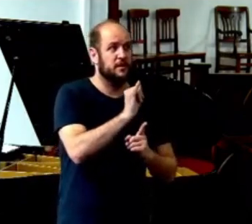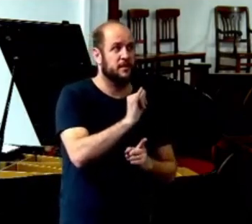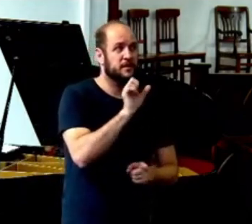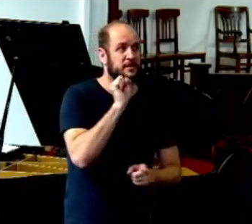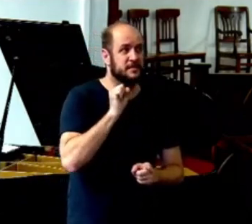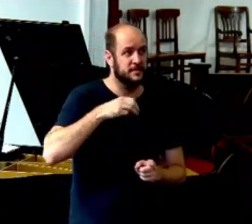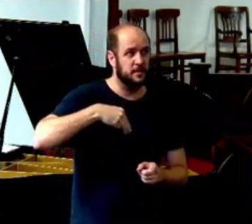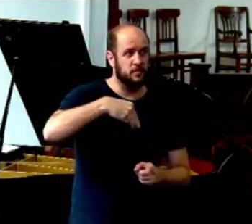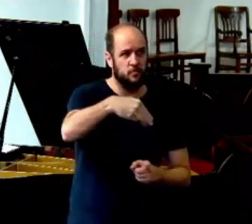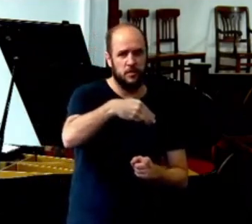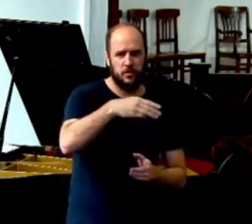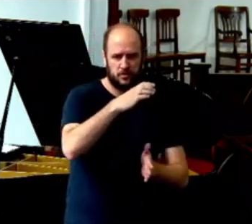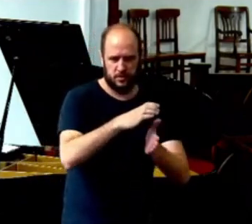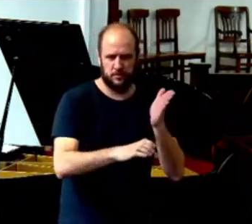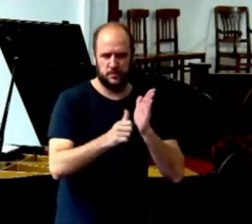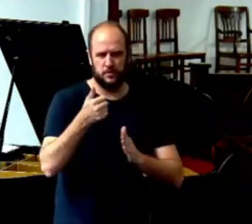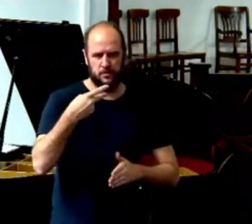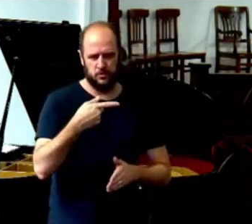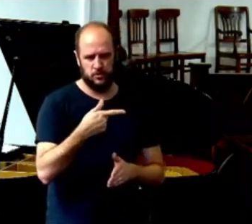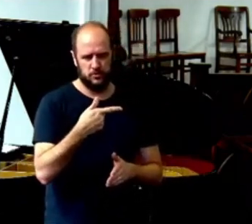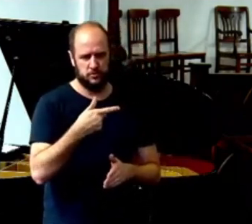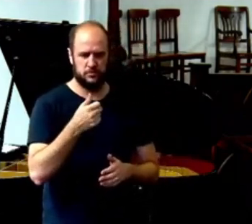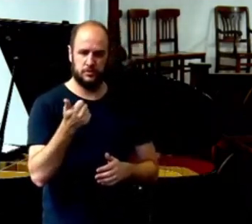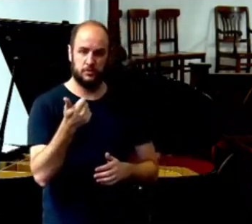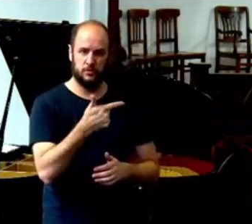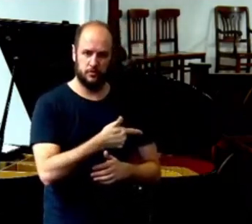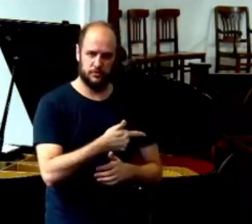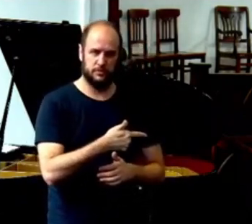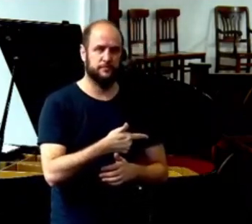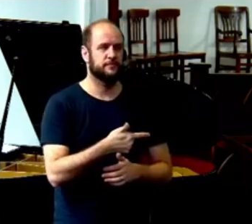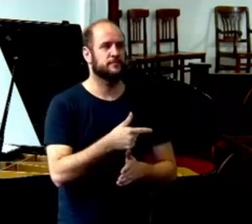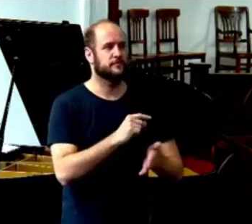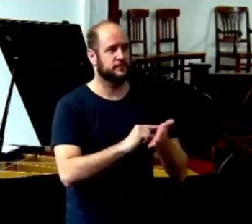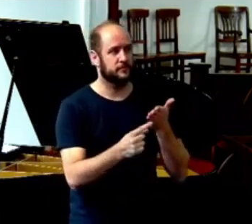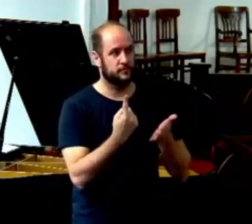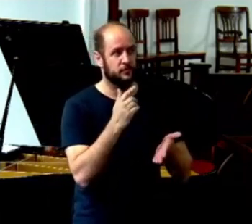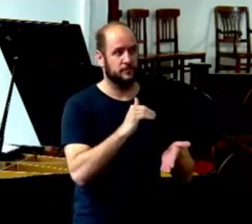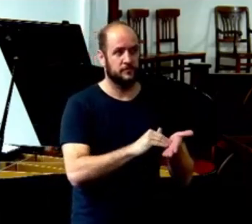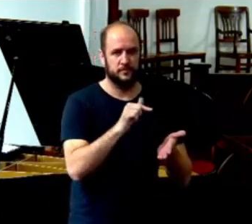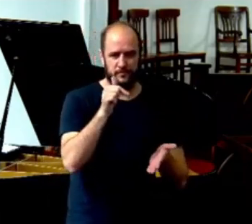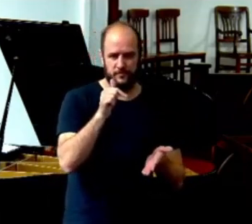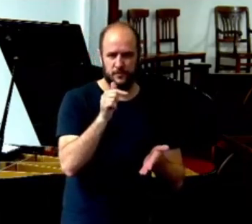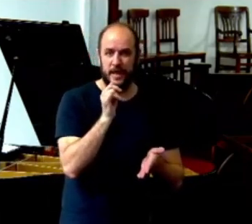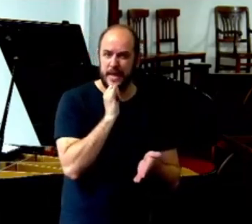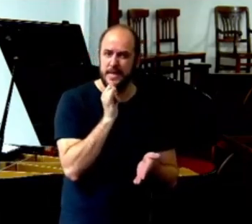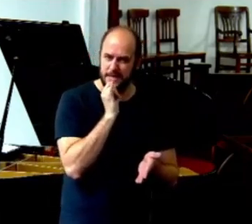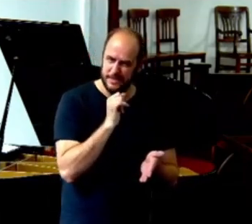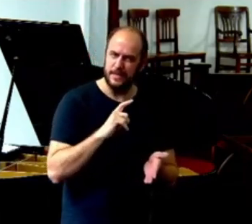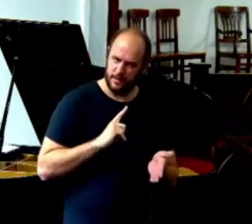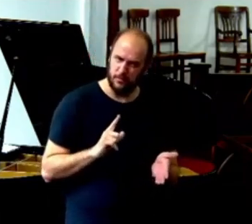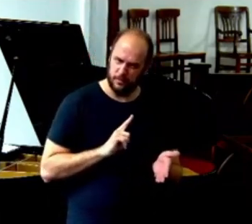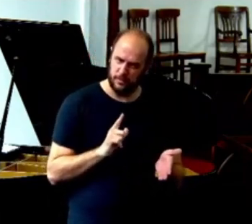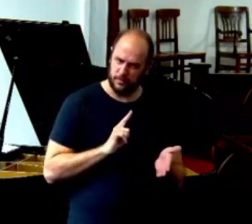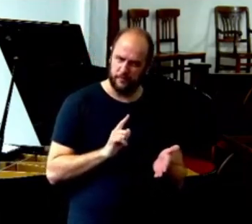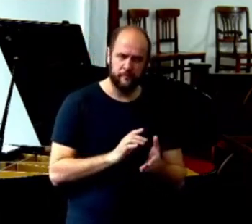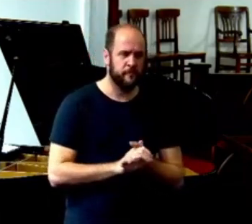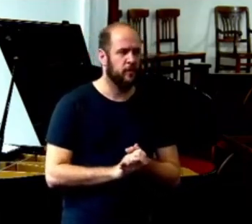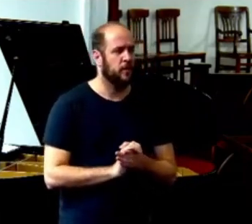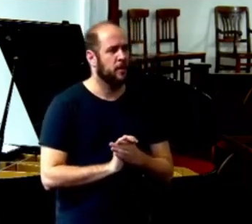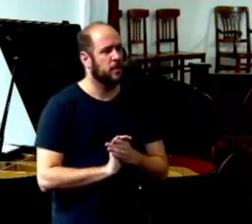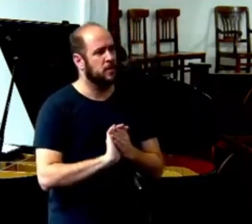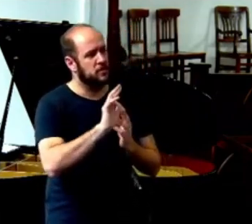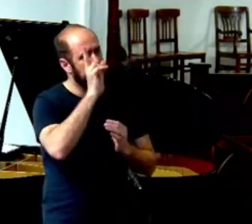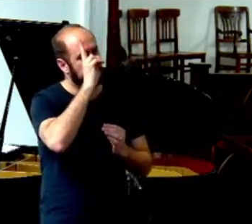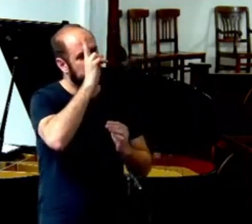capítulo 12, versos de 1 a 7, vão nos dar um exemplo, uma ilustração